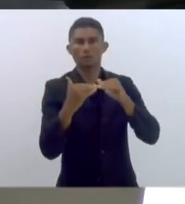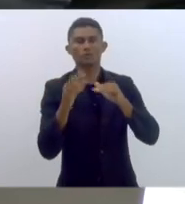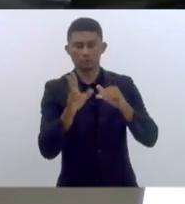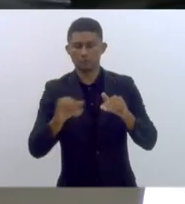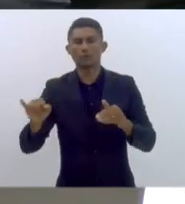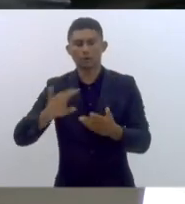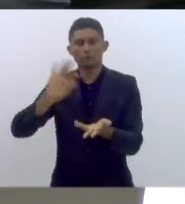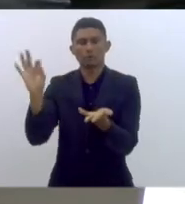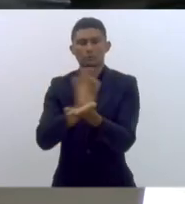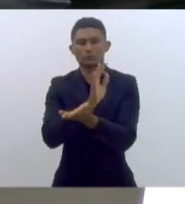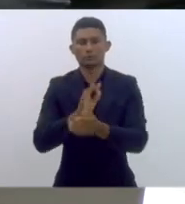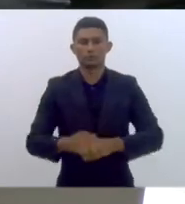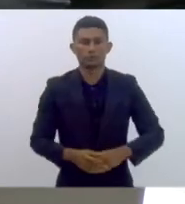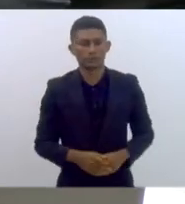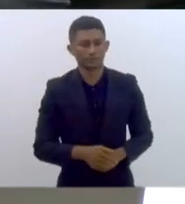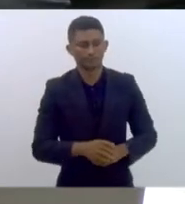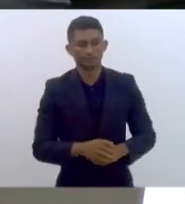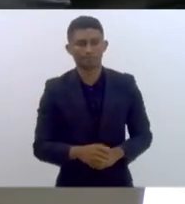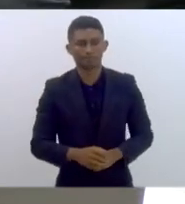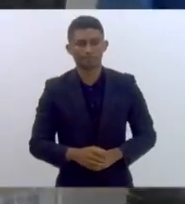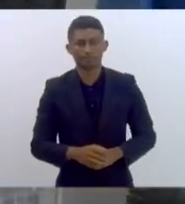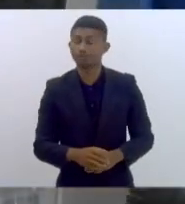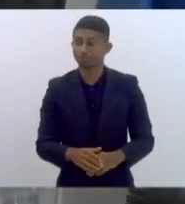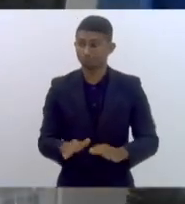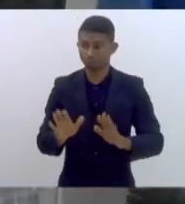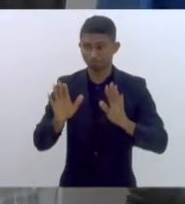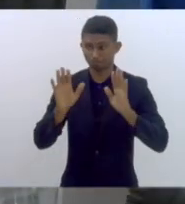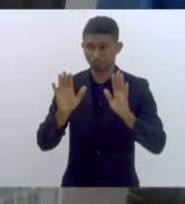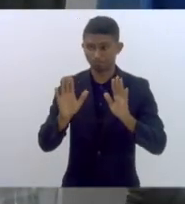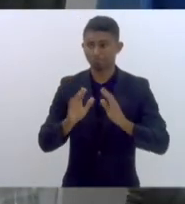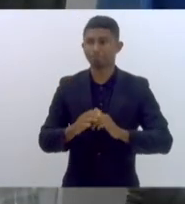aditivos. Agora, olha só, Diana,